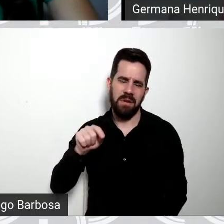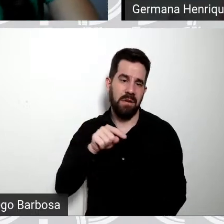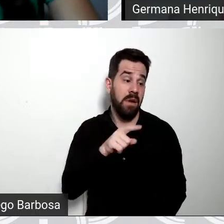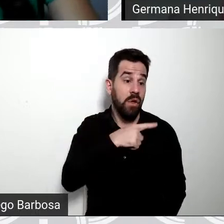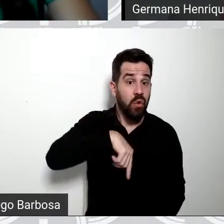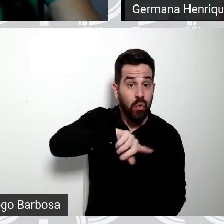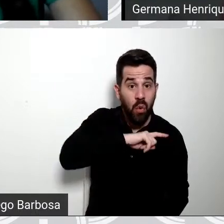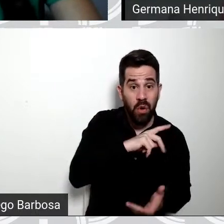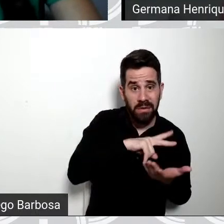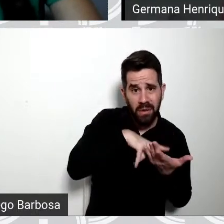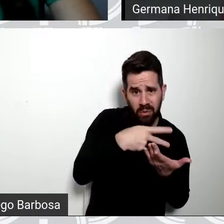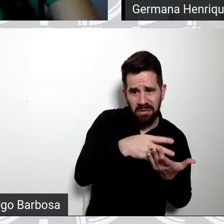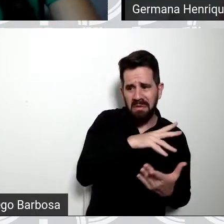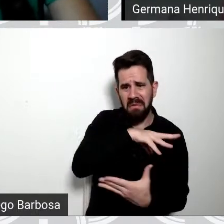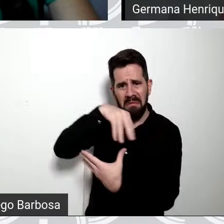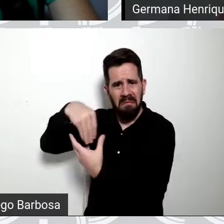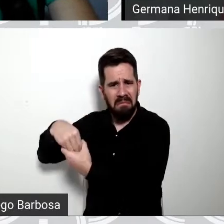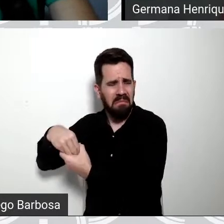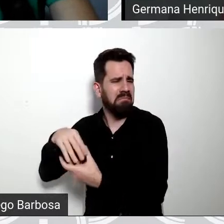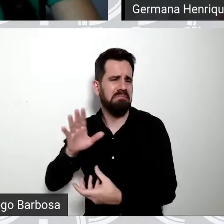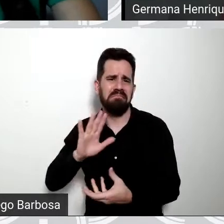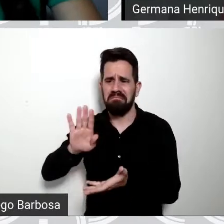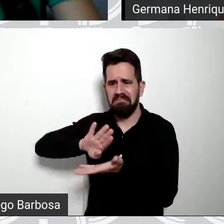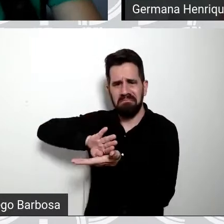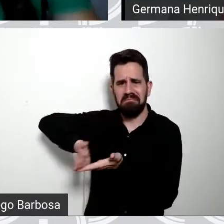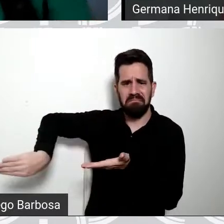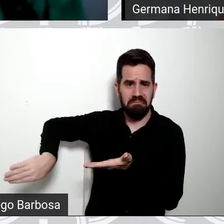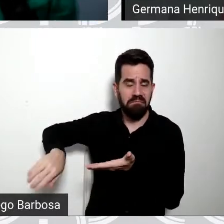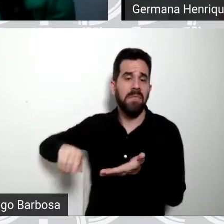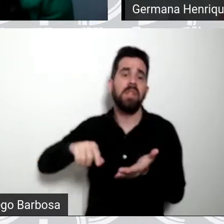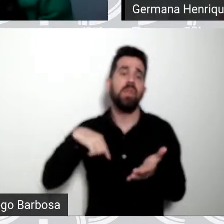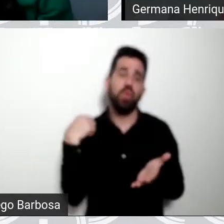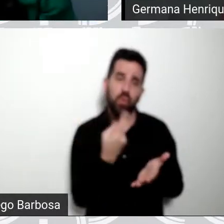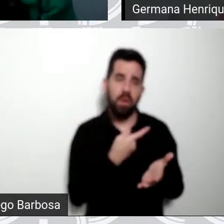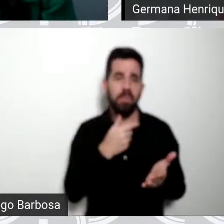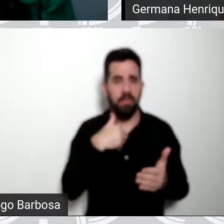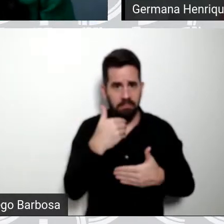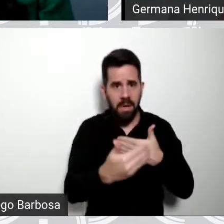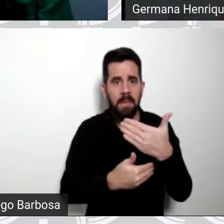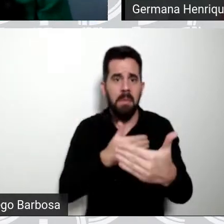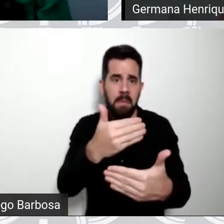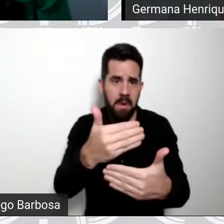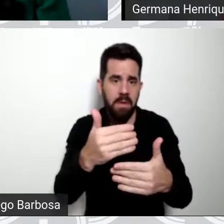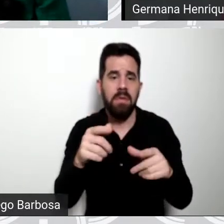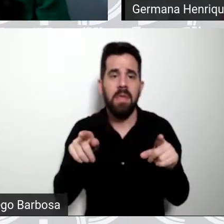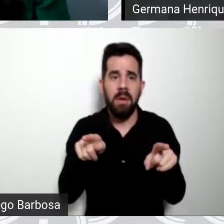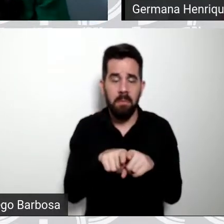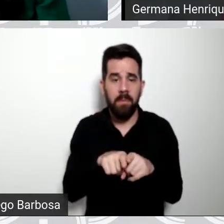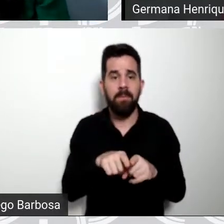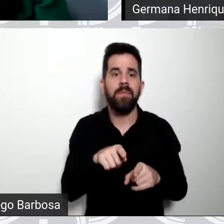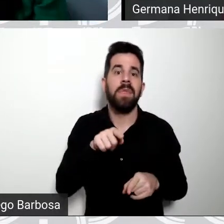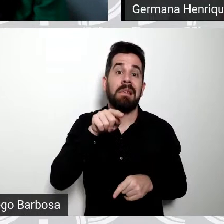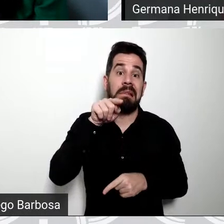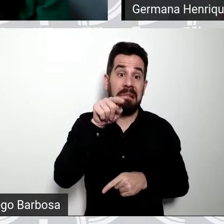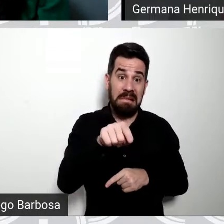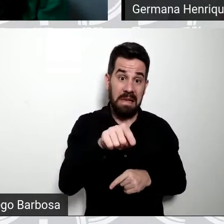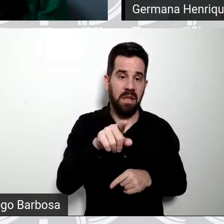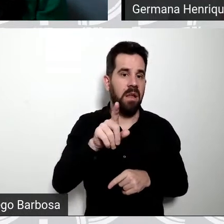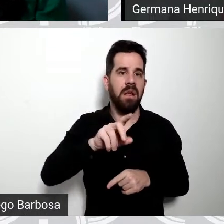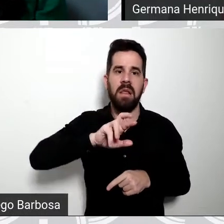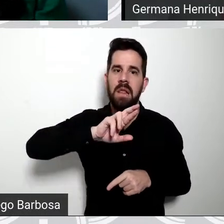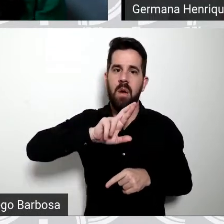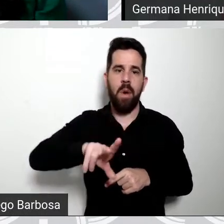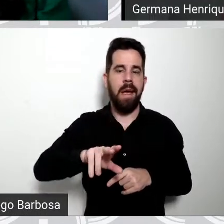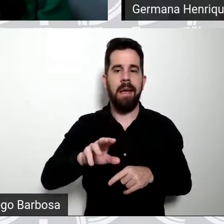literatura, diz que a historiografia não seria, nesse caso, uma técnica, mas uma escolha. O escritor